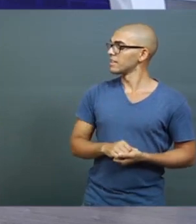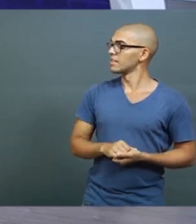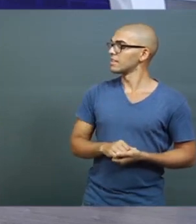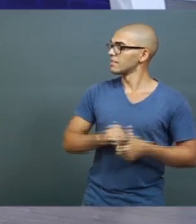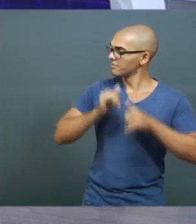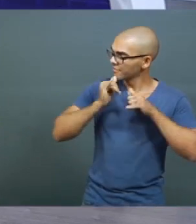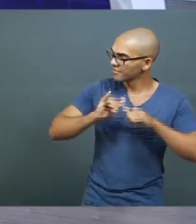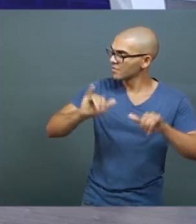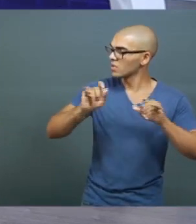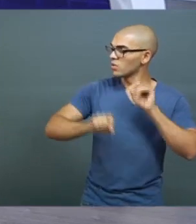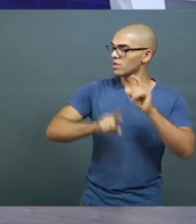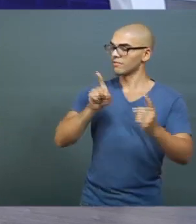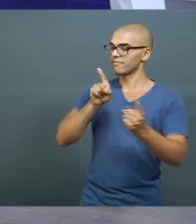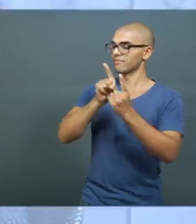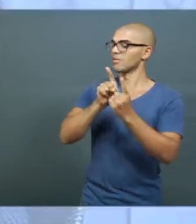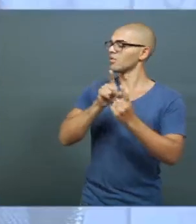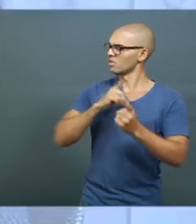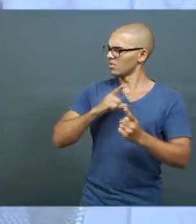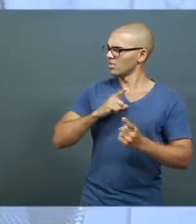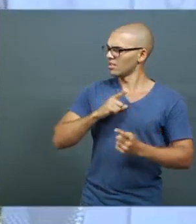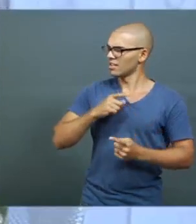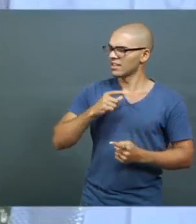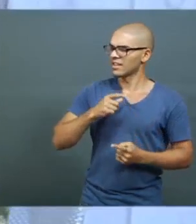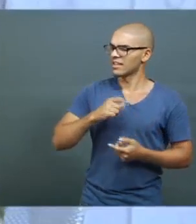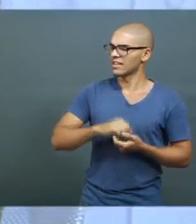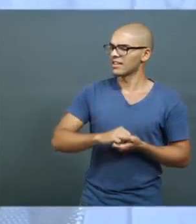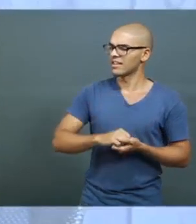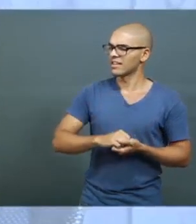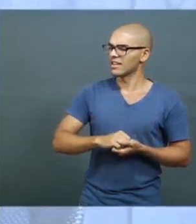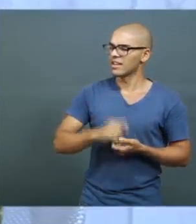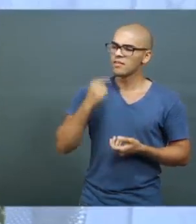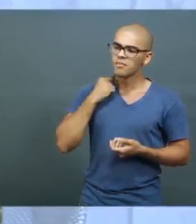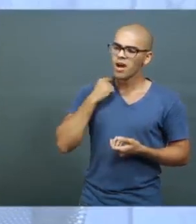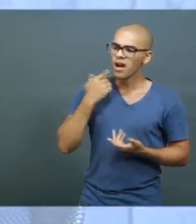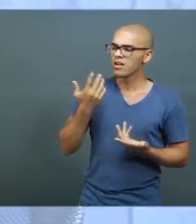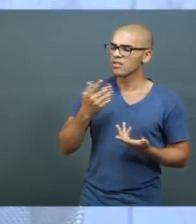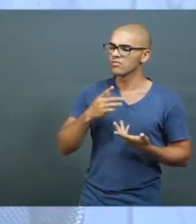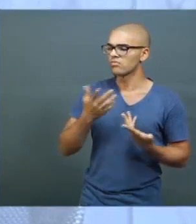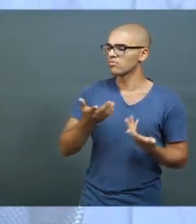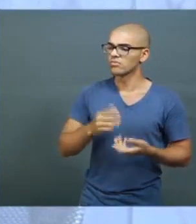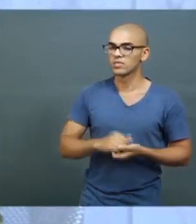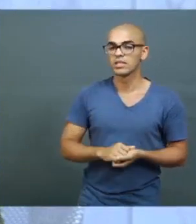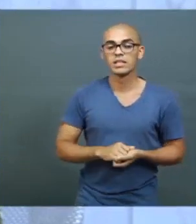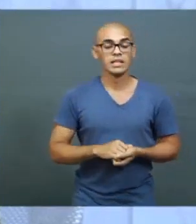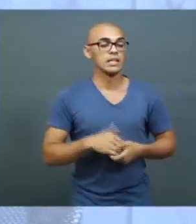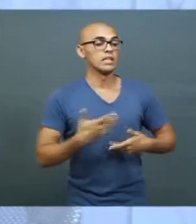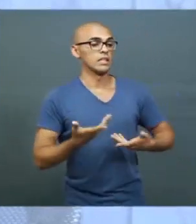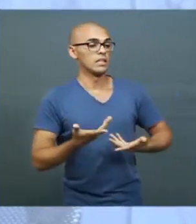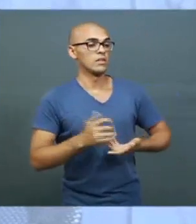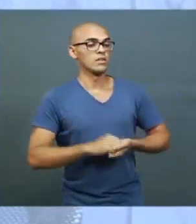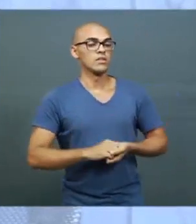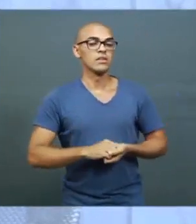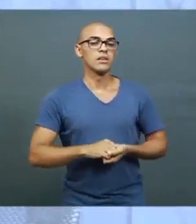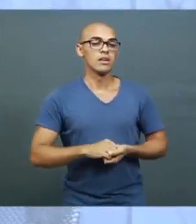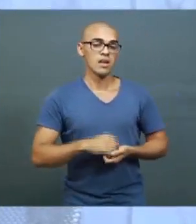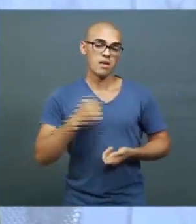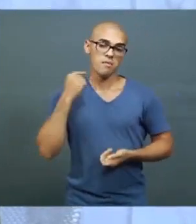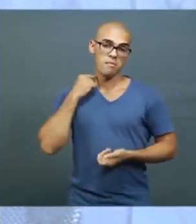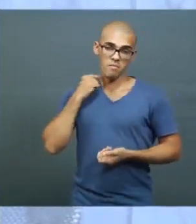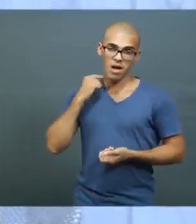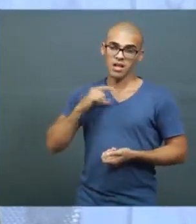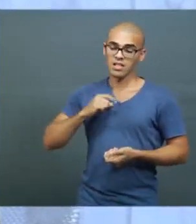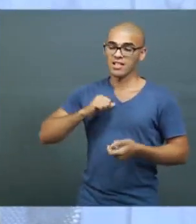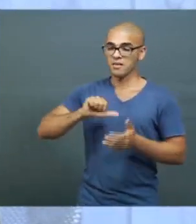que vai acontecer nesse encontro? Então, nós vamos realizar, né, no domingo, dia 26 de maio, o primeiro encontro de egressos do curso de teatro da